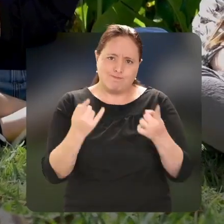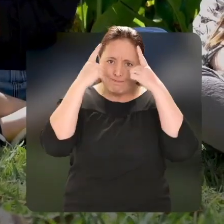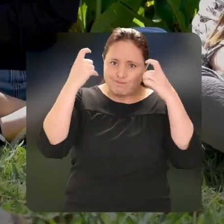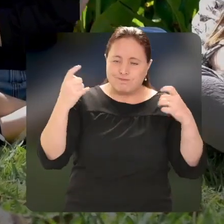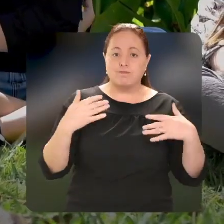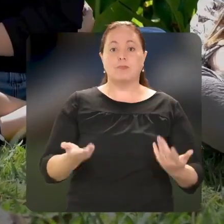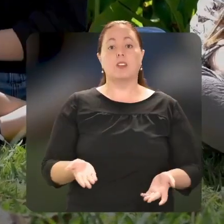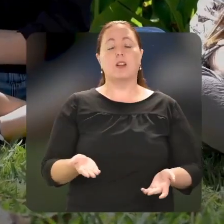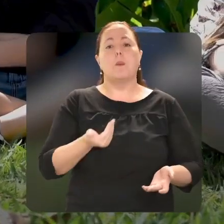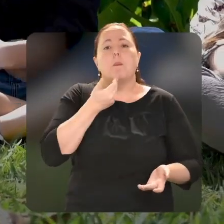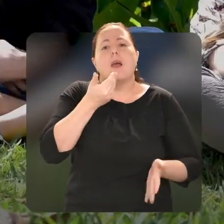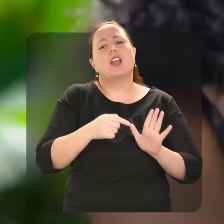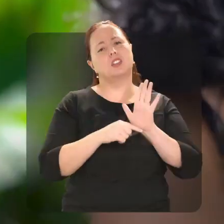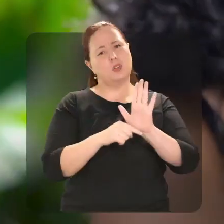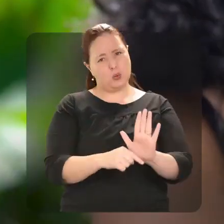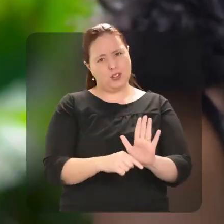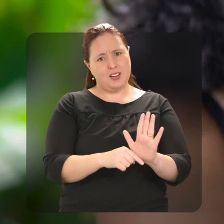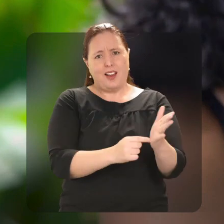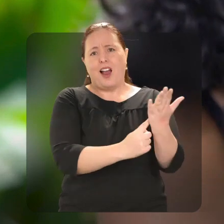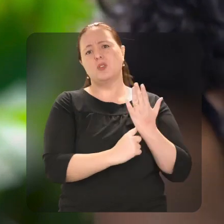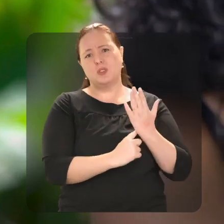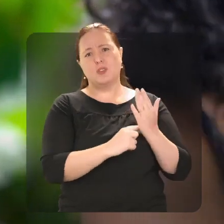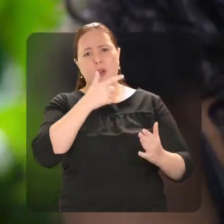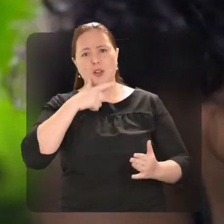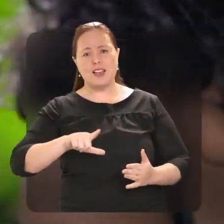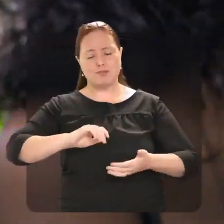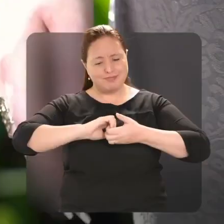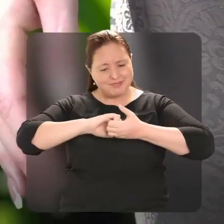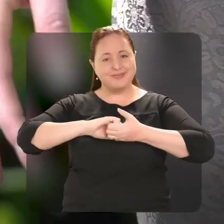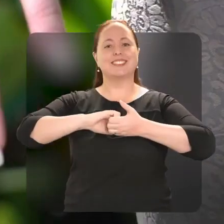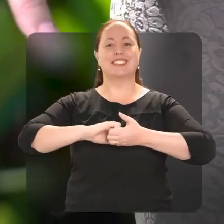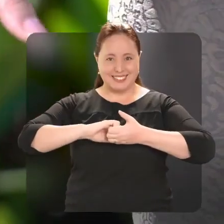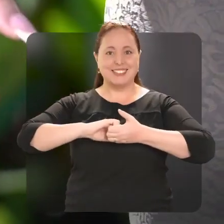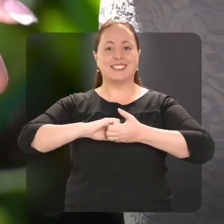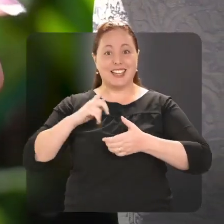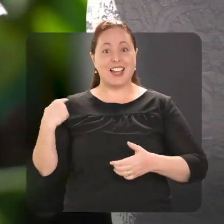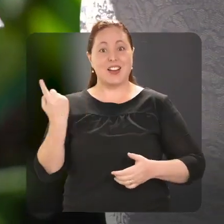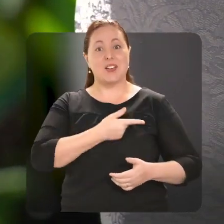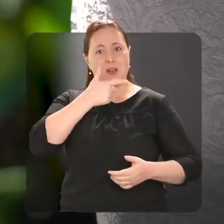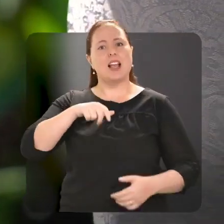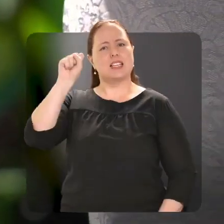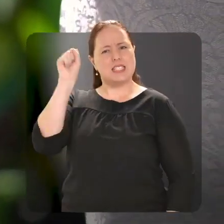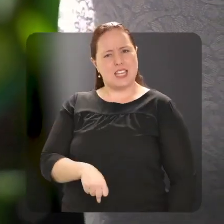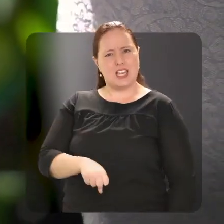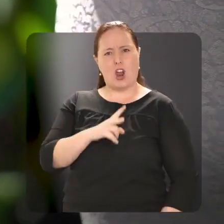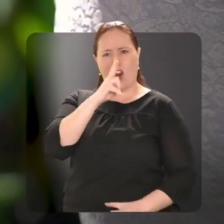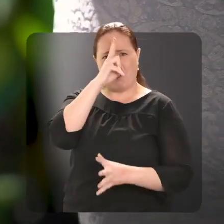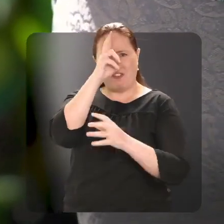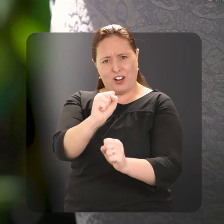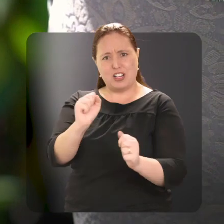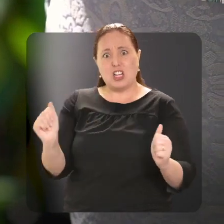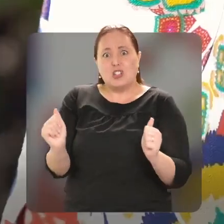por essa situação. Então, peça ajuda. Quando você pede ajuda, uma mão segura a outra mão. E nós podemos